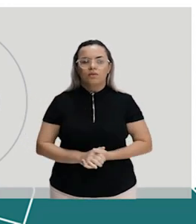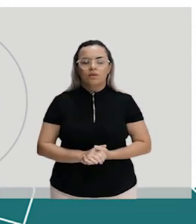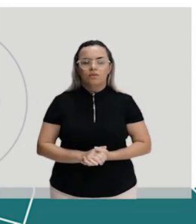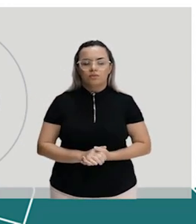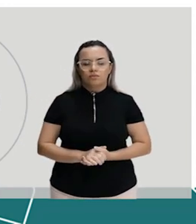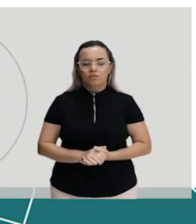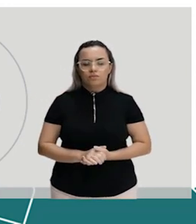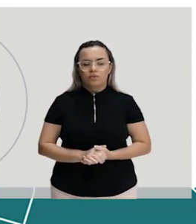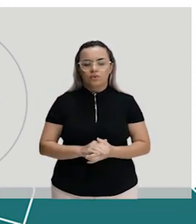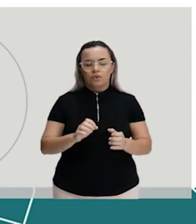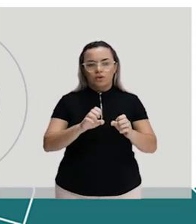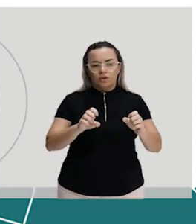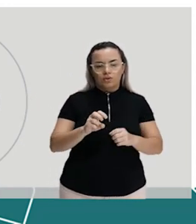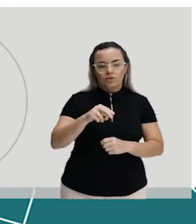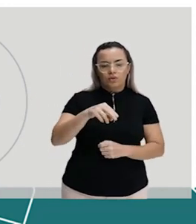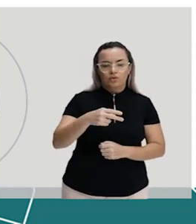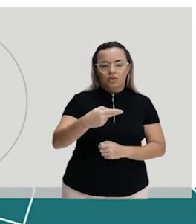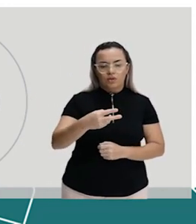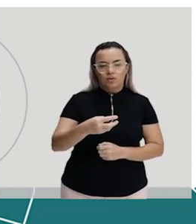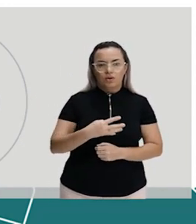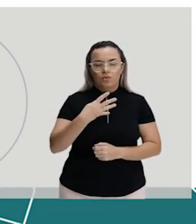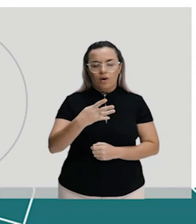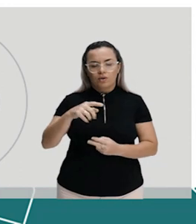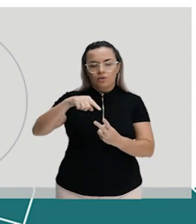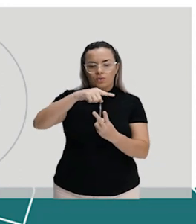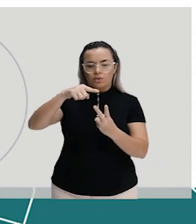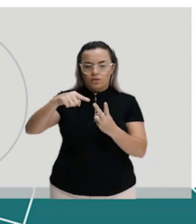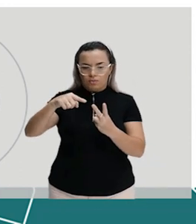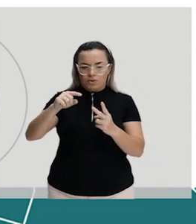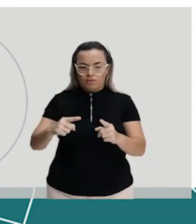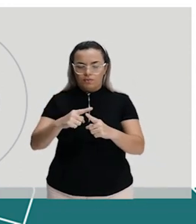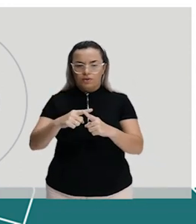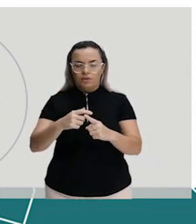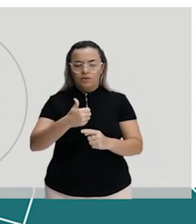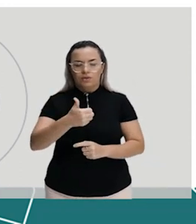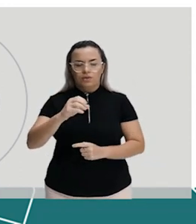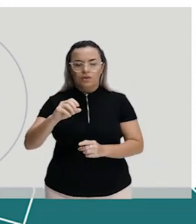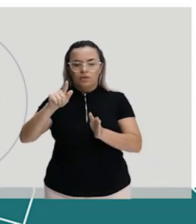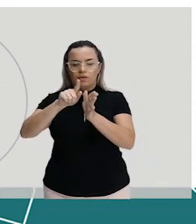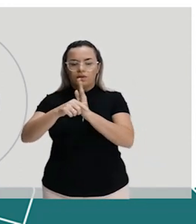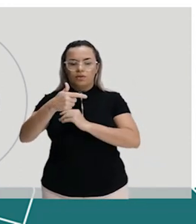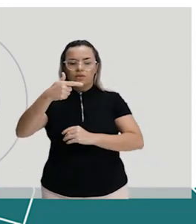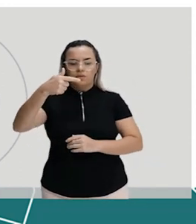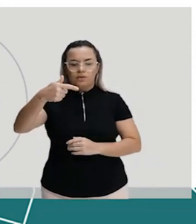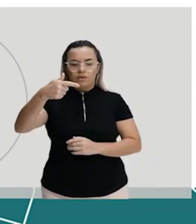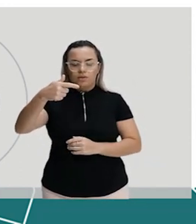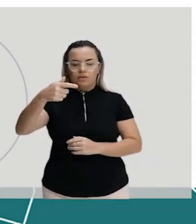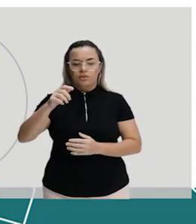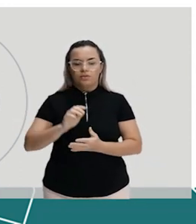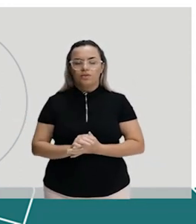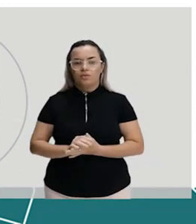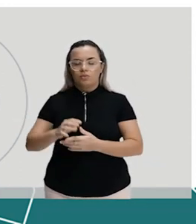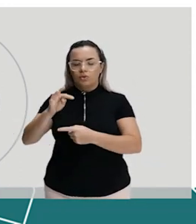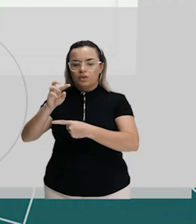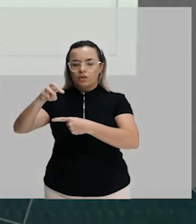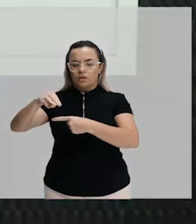fazer o seguinte vou passar para cá a figura que é para poder a gente analisar Então são duas espiras